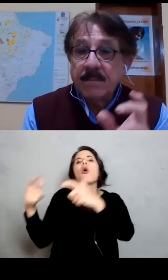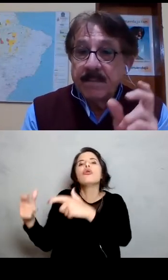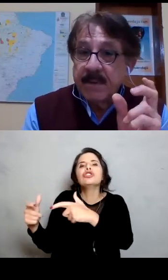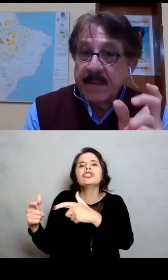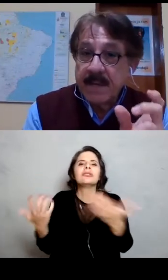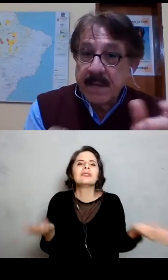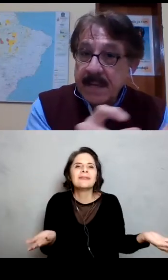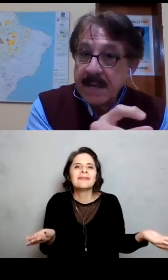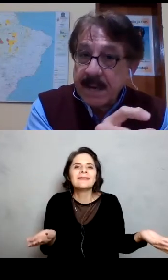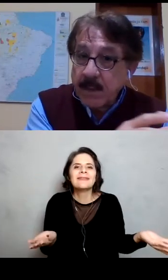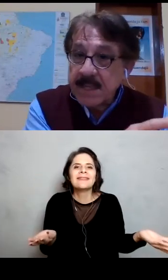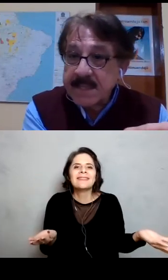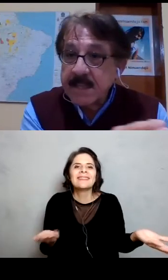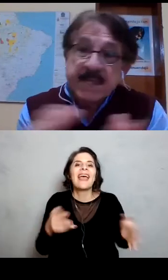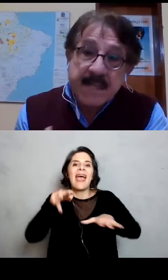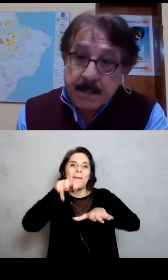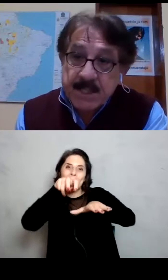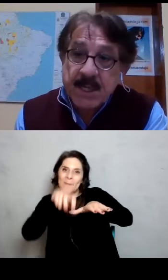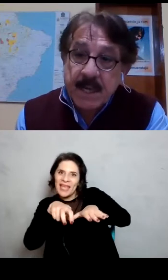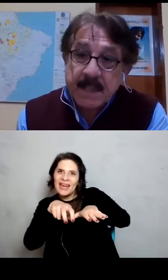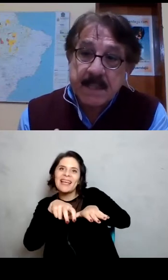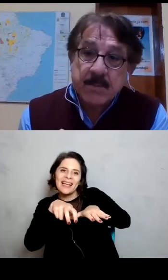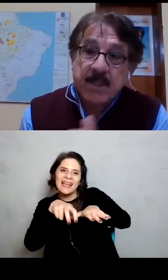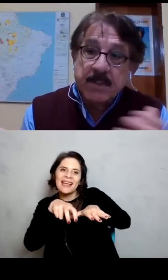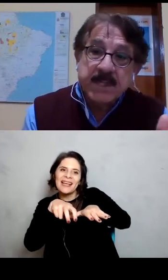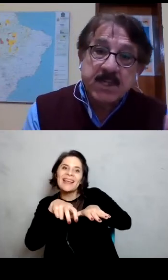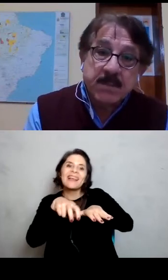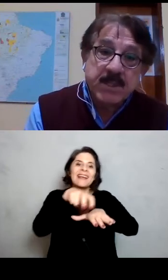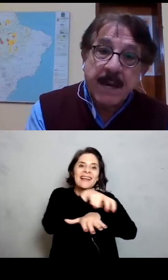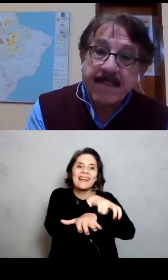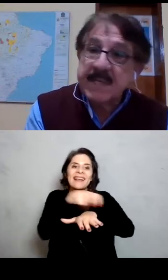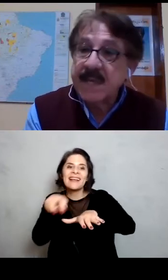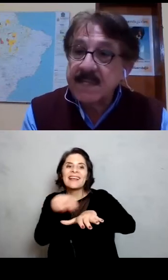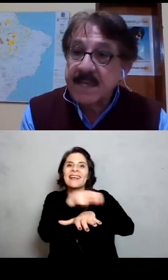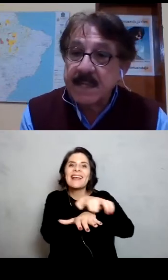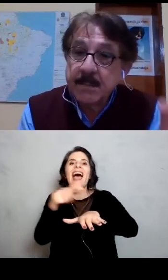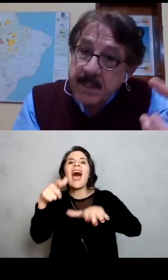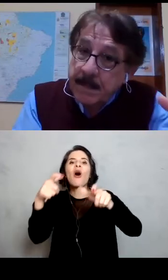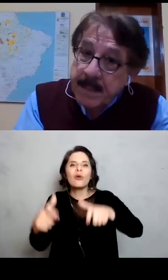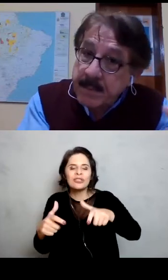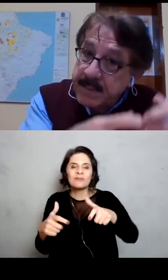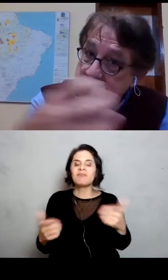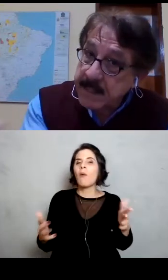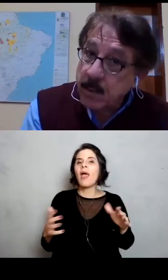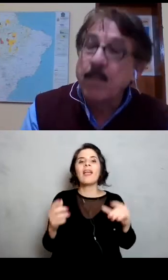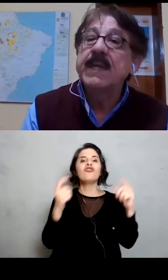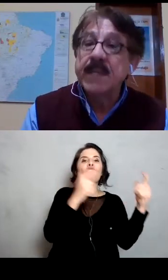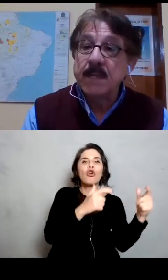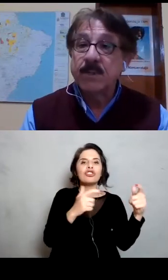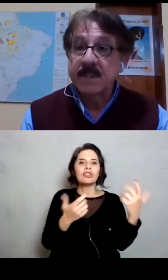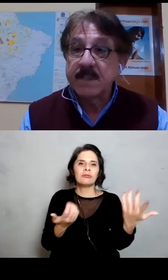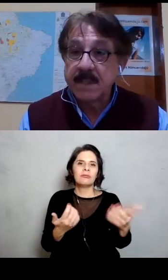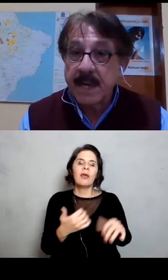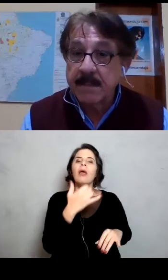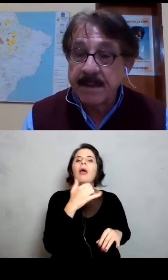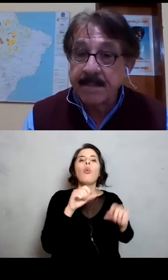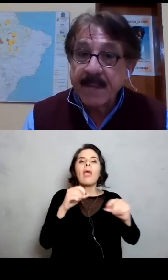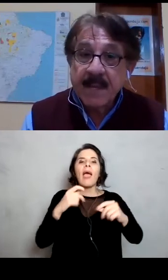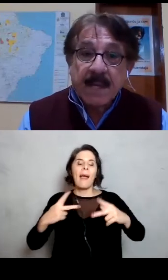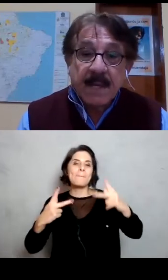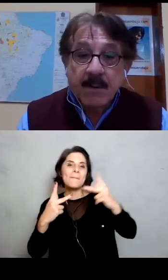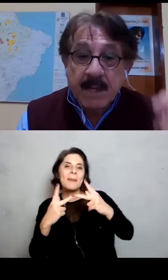Então, é uma organização da esquerda para a direita. Os linguistas chamam de cabeça à esquerda, porque a preposição é que está comandando esse